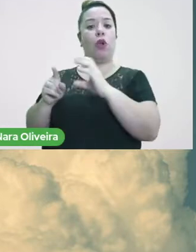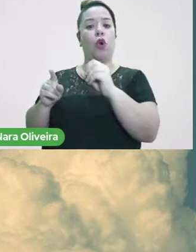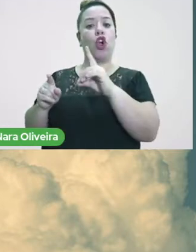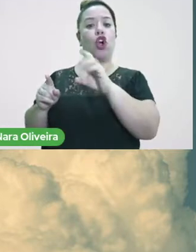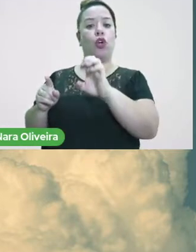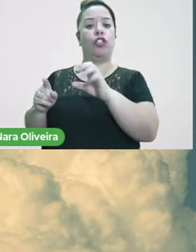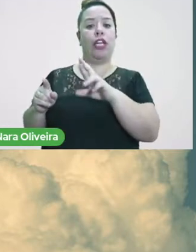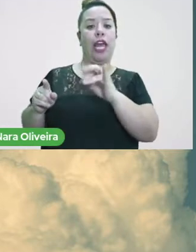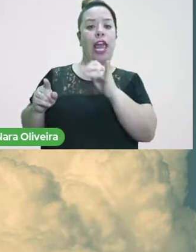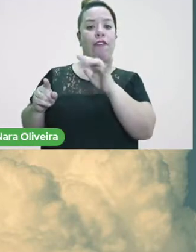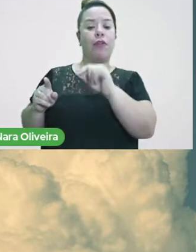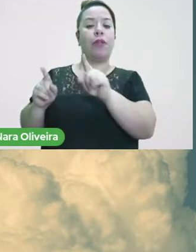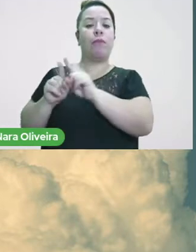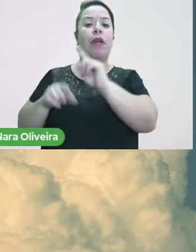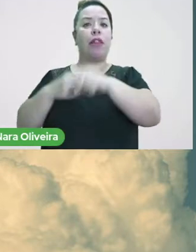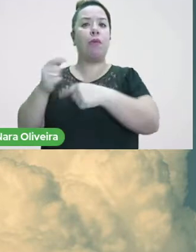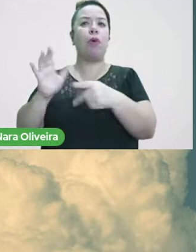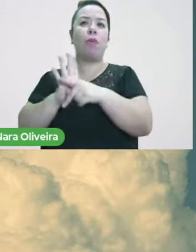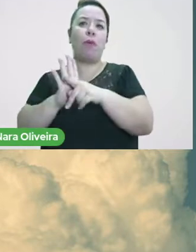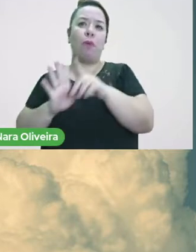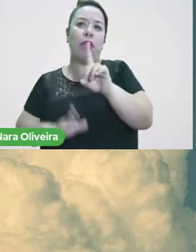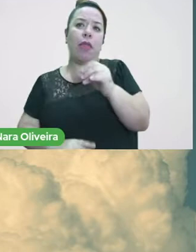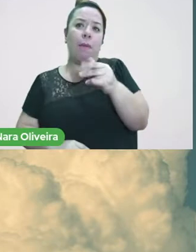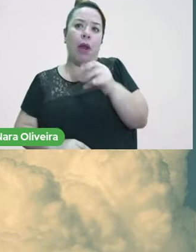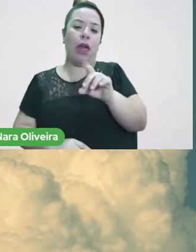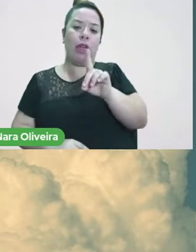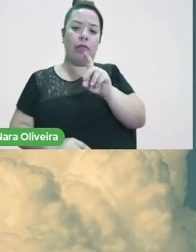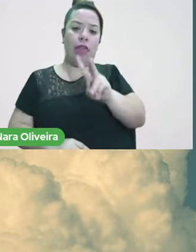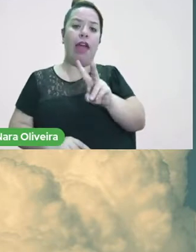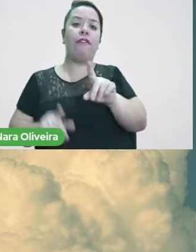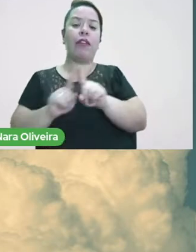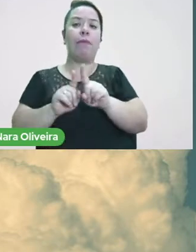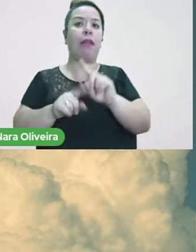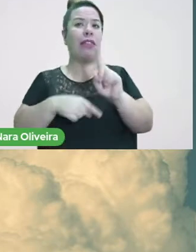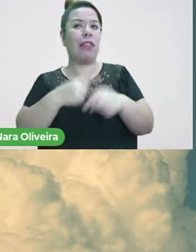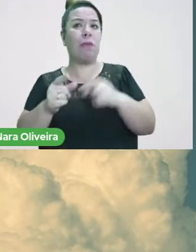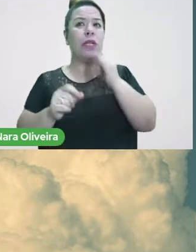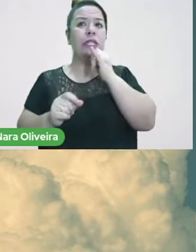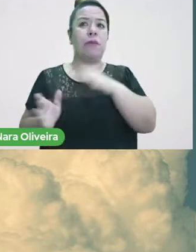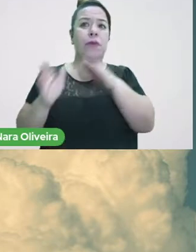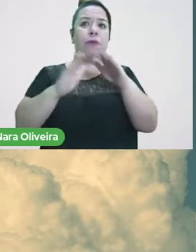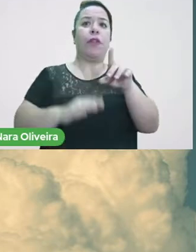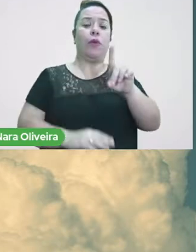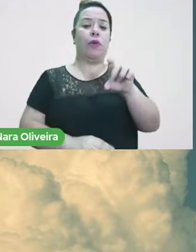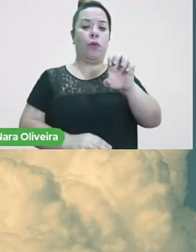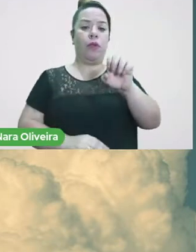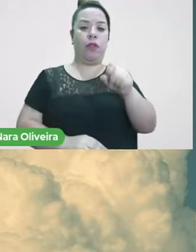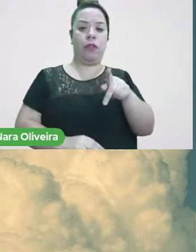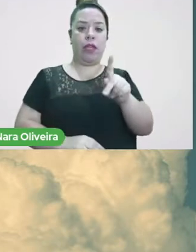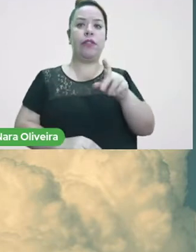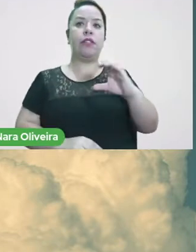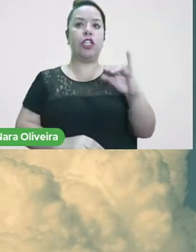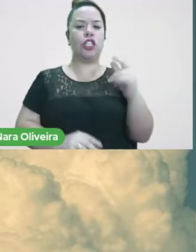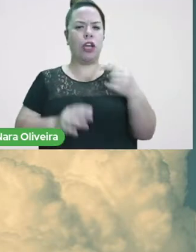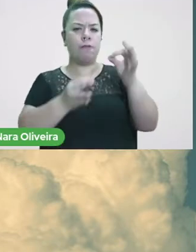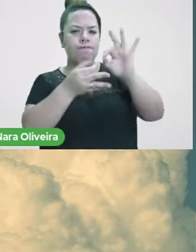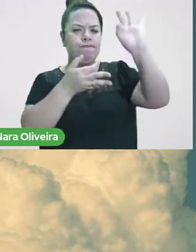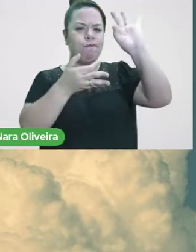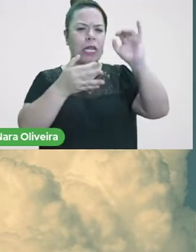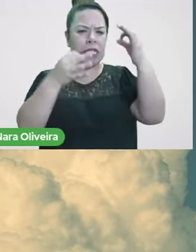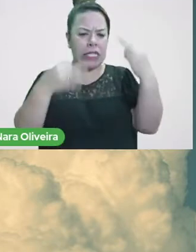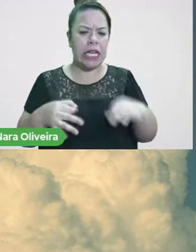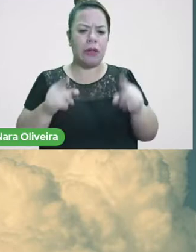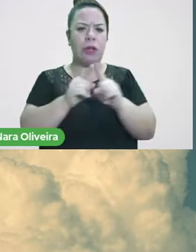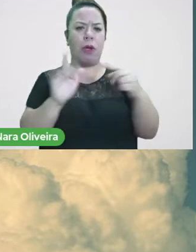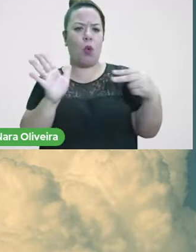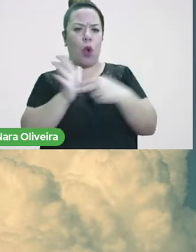vou fazer o deploy em dev. Só que quando eu finalmente tenho o deploy em dev, eu vou fazer um desk check, que é para ter certeza de que aquele card foi